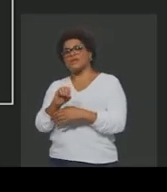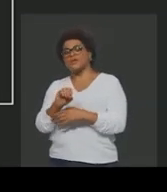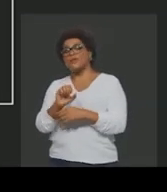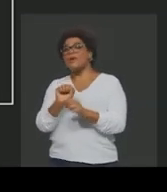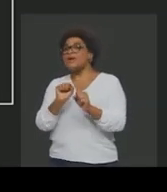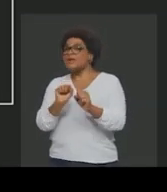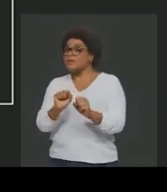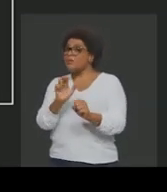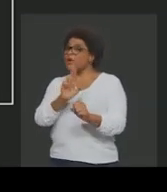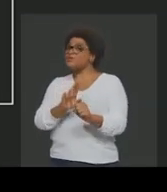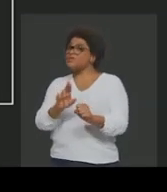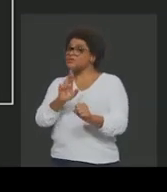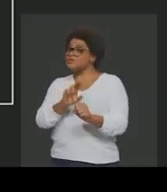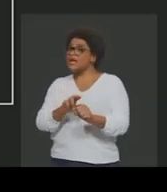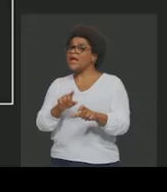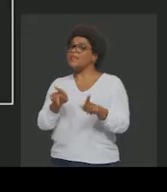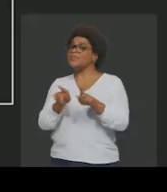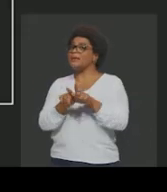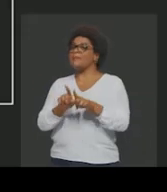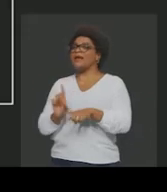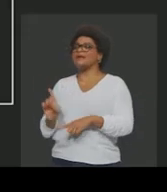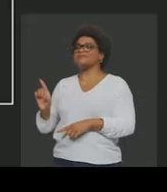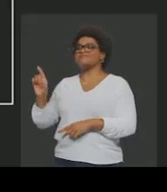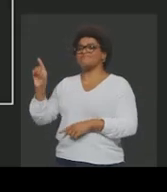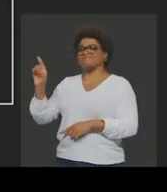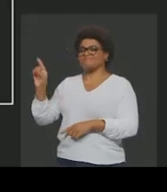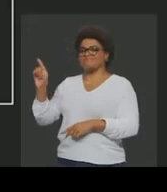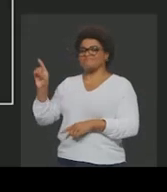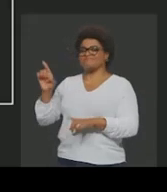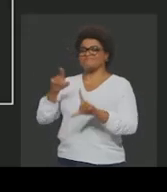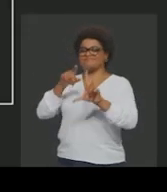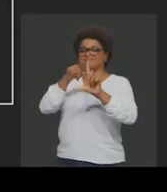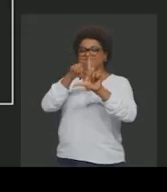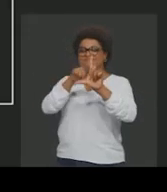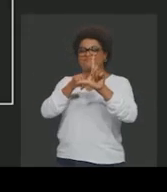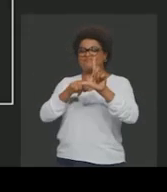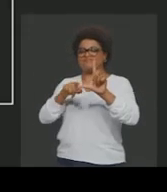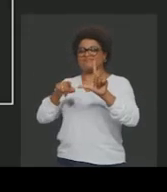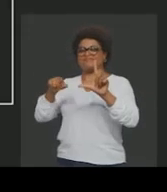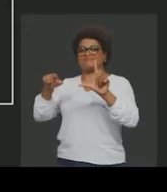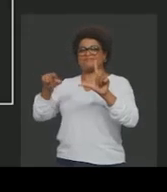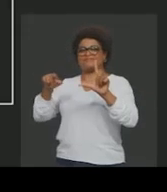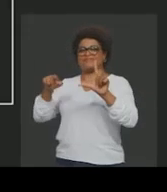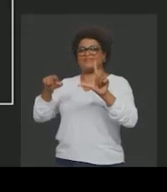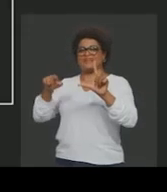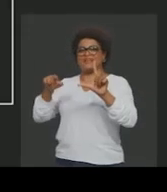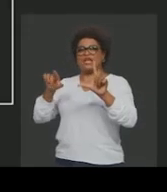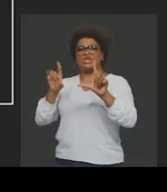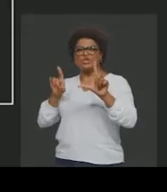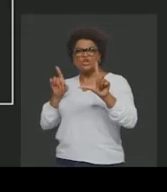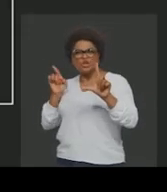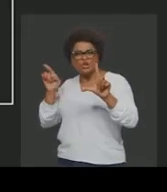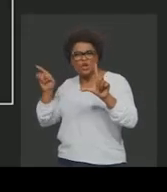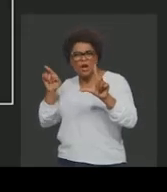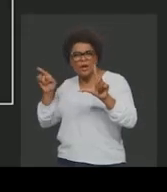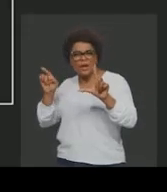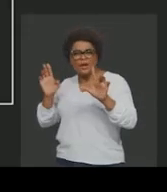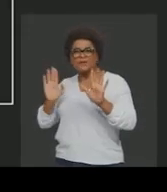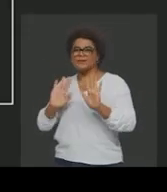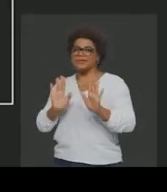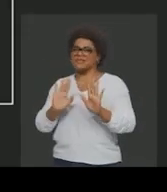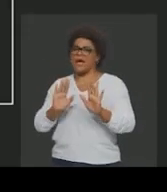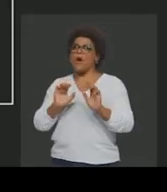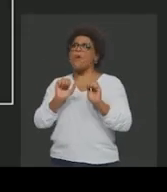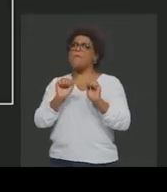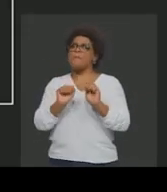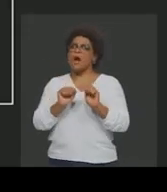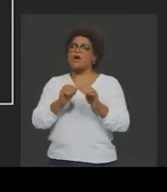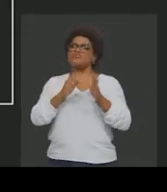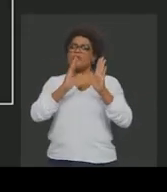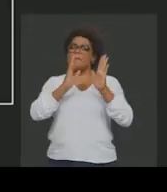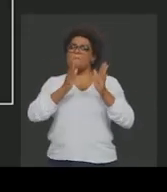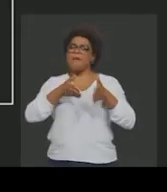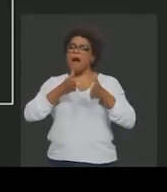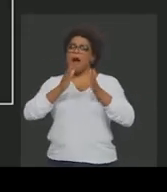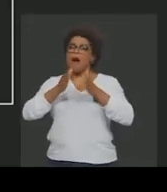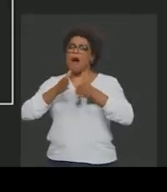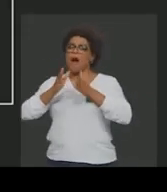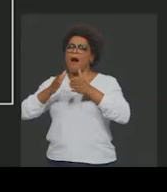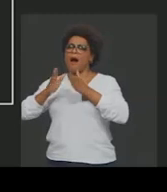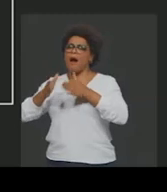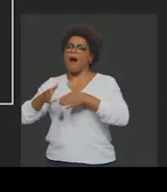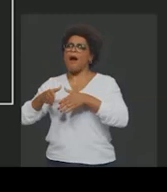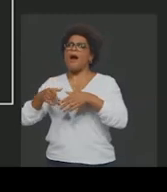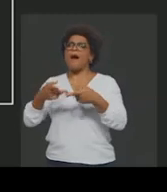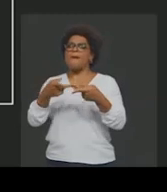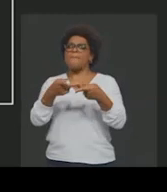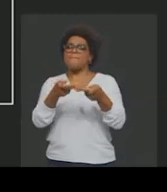gráfico, que é uma coisa recorrente no Enem. Não só este tipo de gráfico, né? Também gráfico de barra, gráfico de pizza, vários gráficos